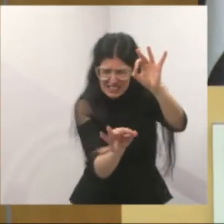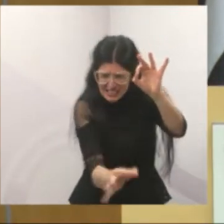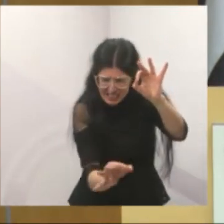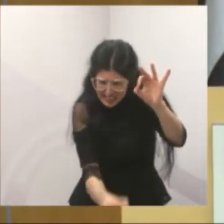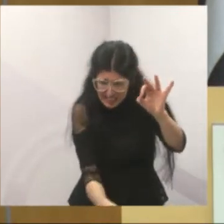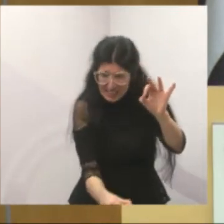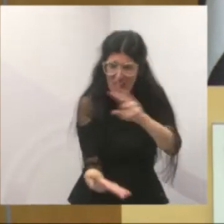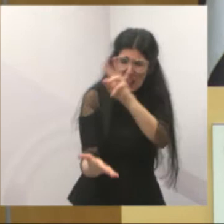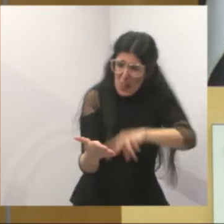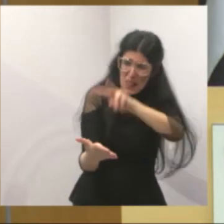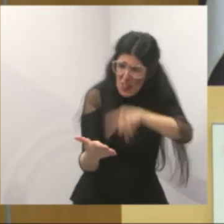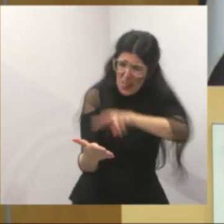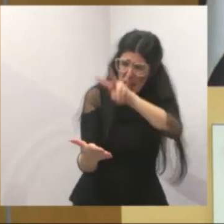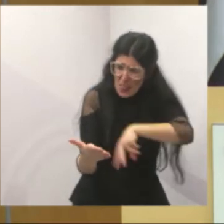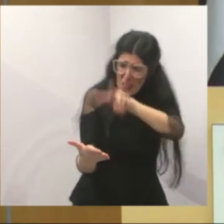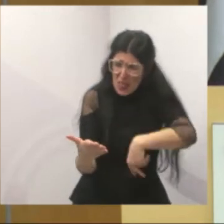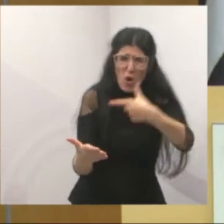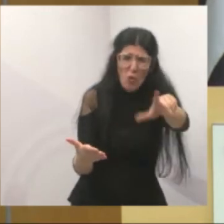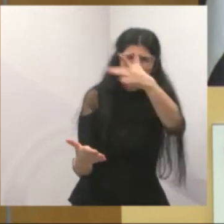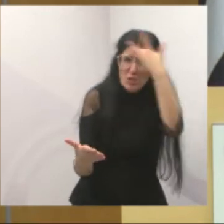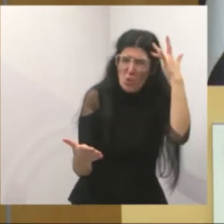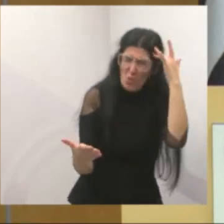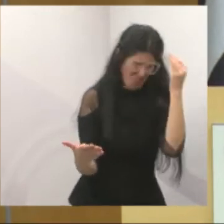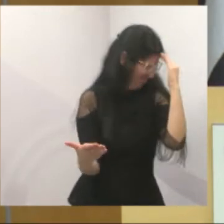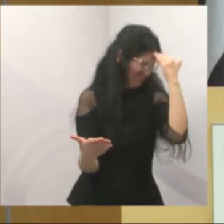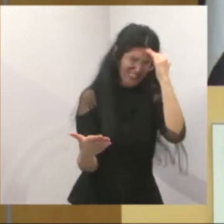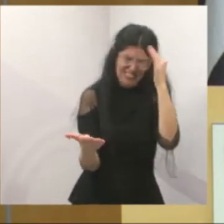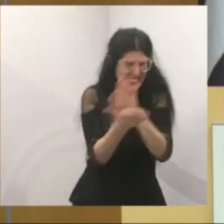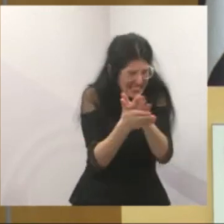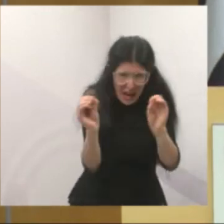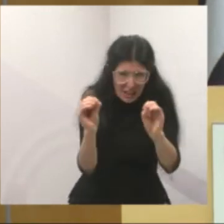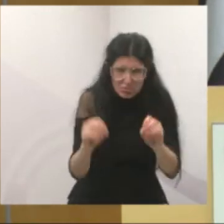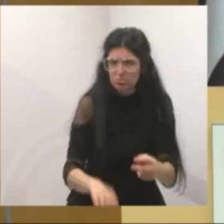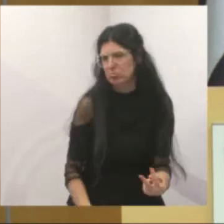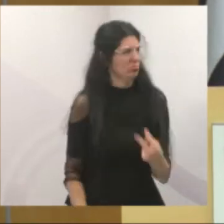chegou num finalmente.